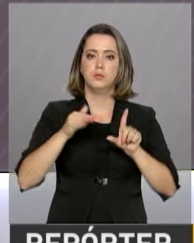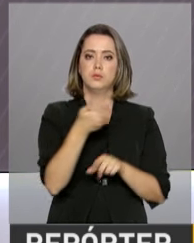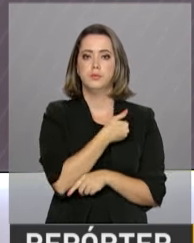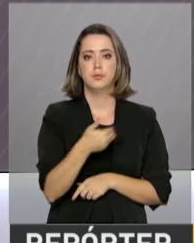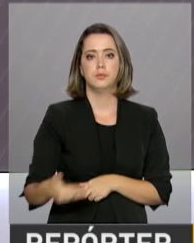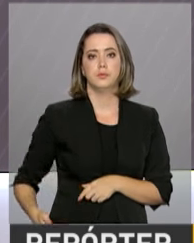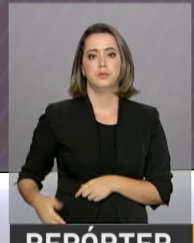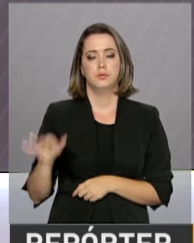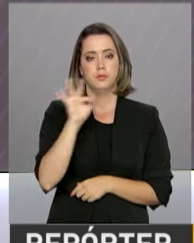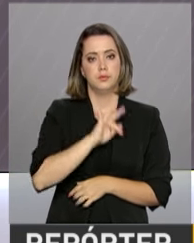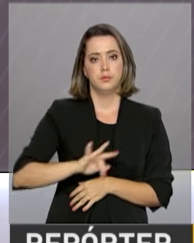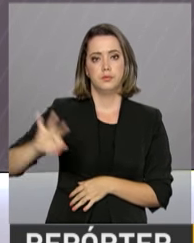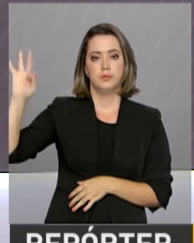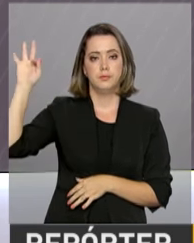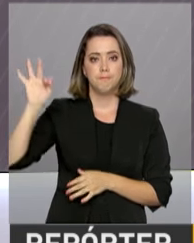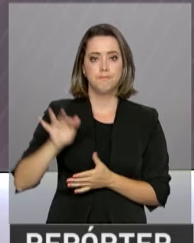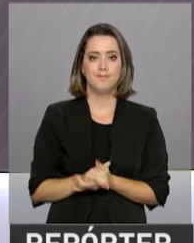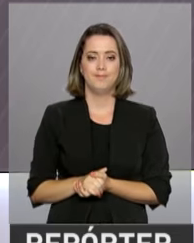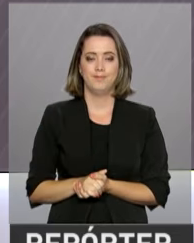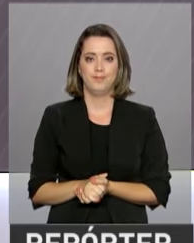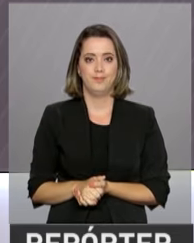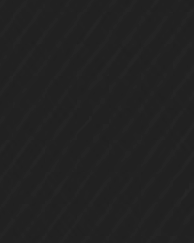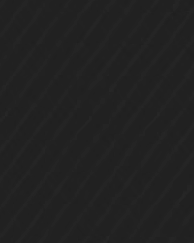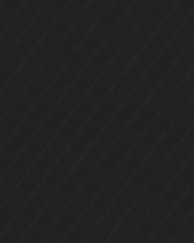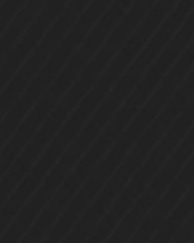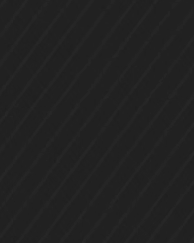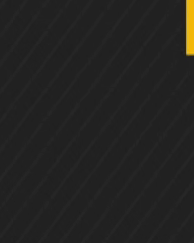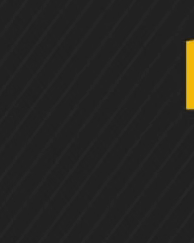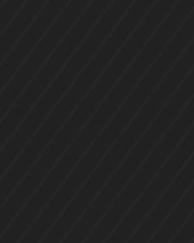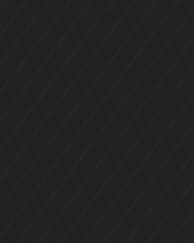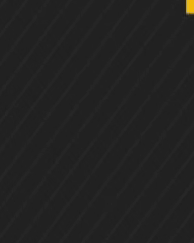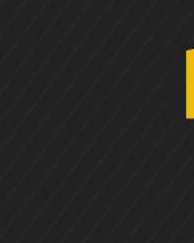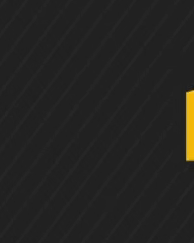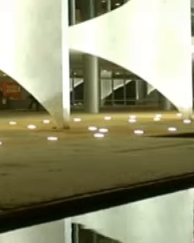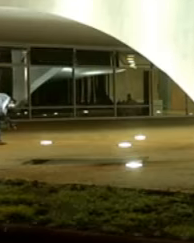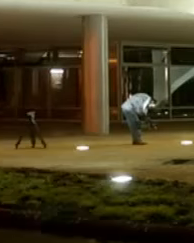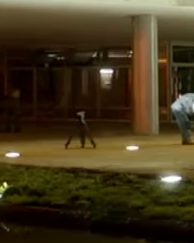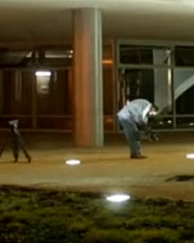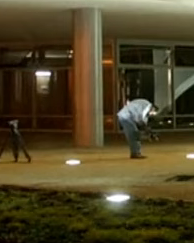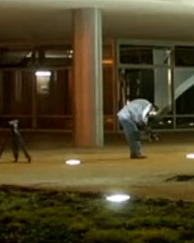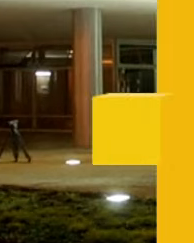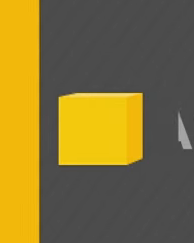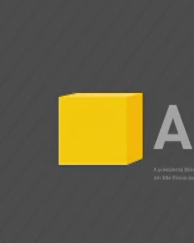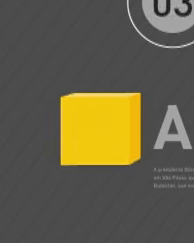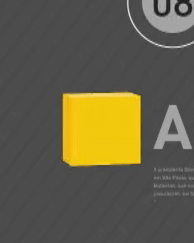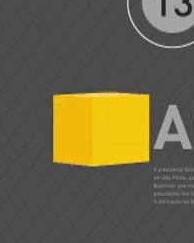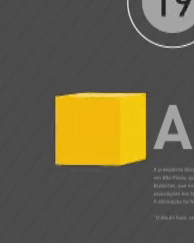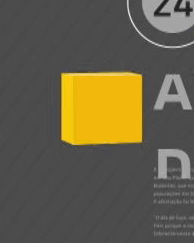gente na NBR, a TV do Governo Federal.